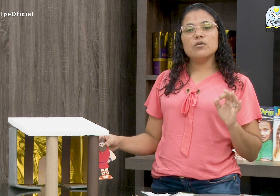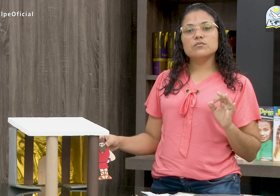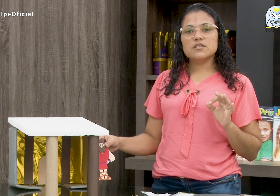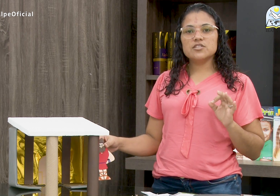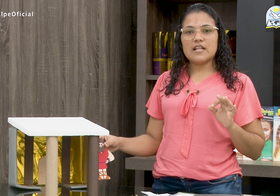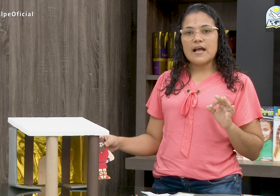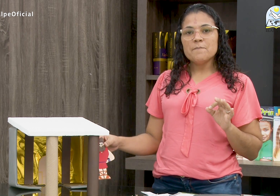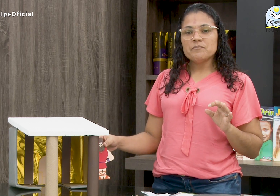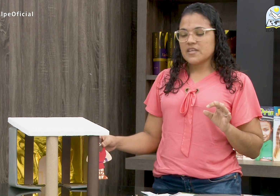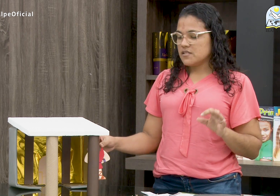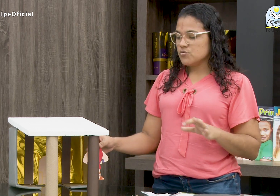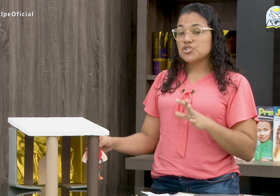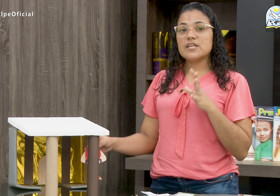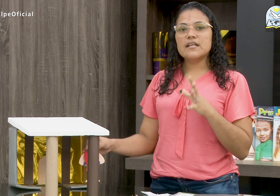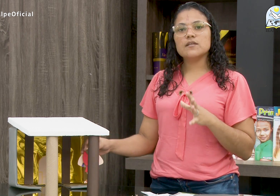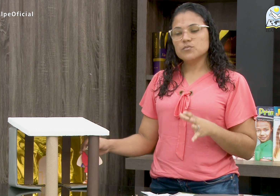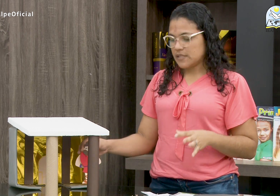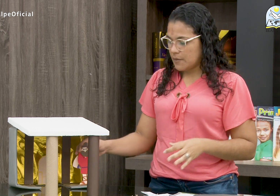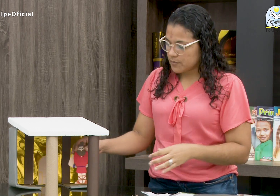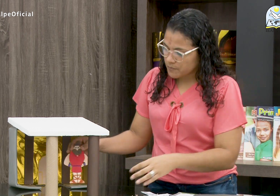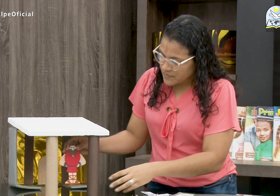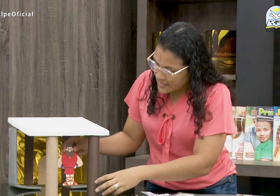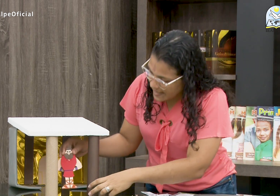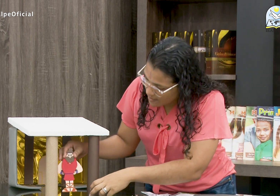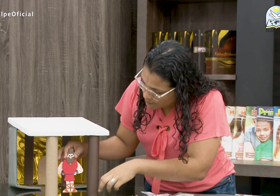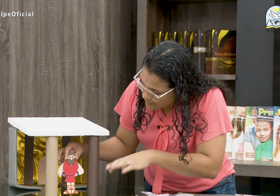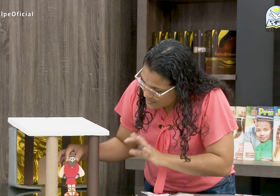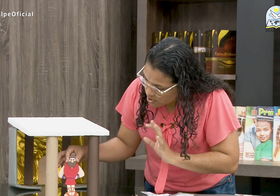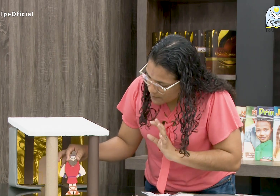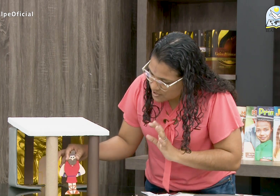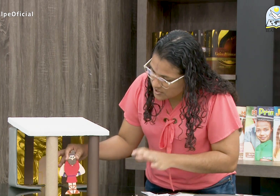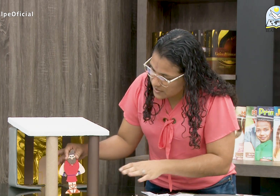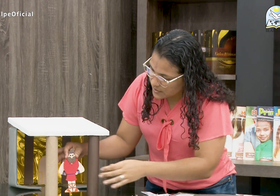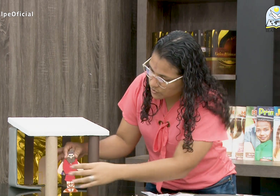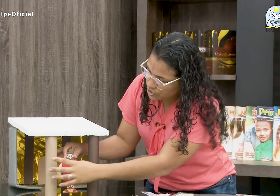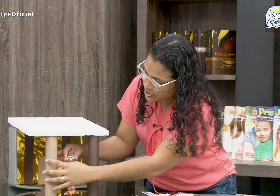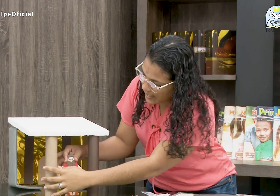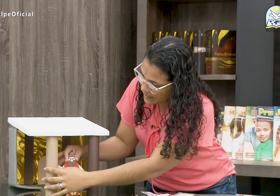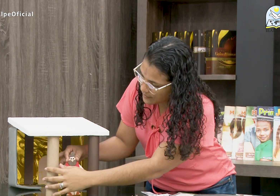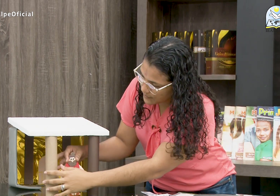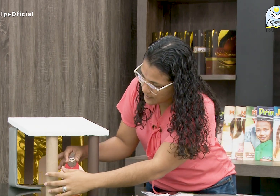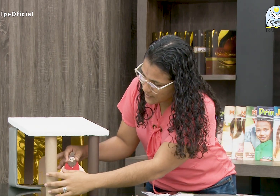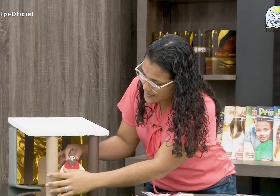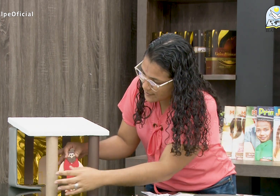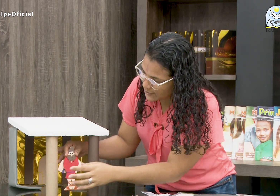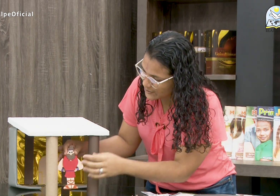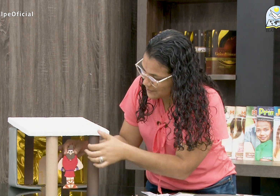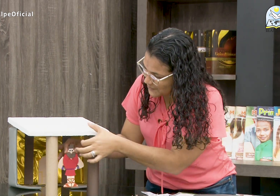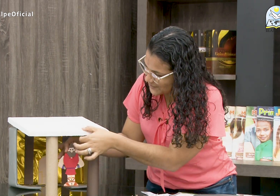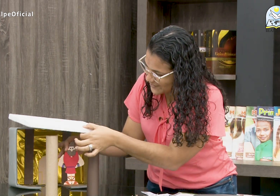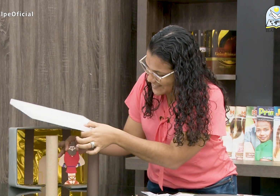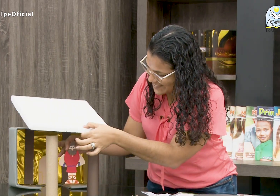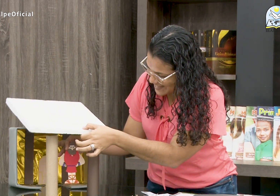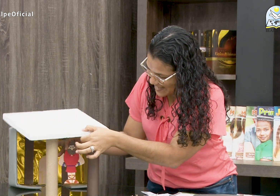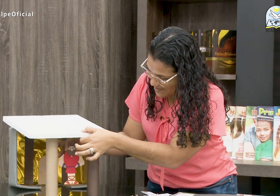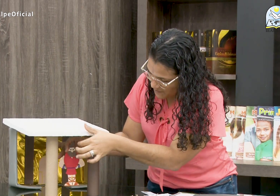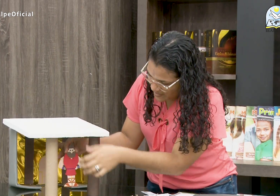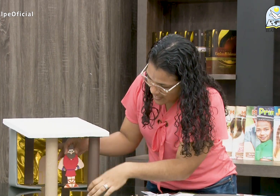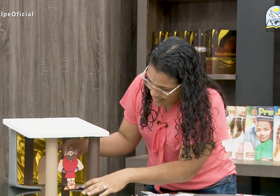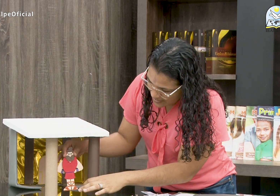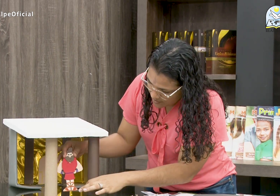duas colunas lá que sustentam o templo. E aí, é só pra gente ilustrar que criança gosta muito disso